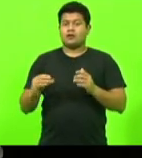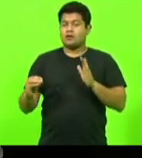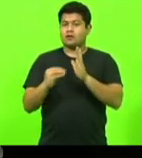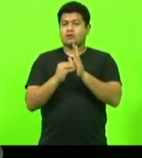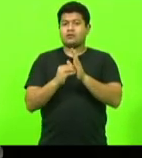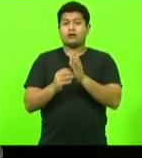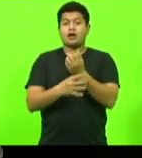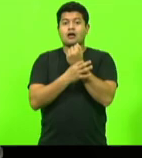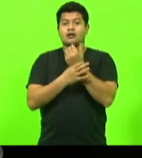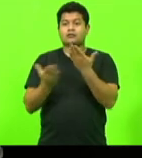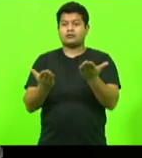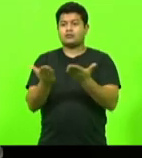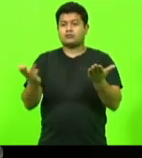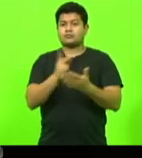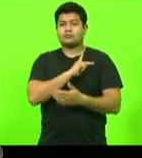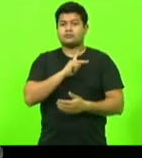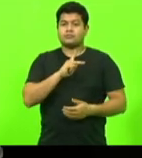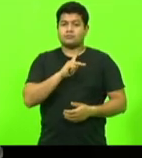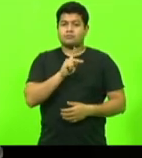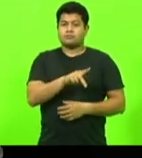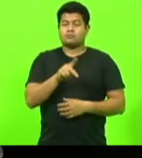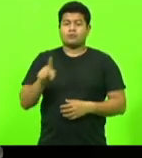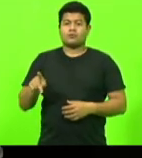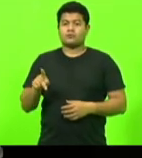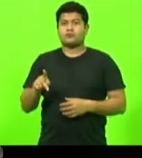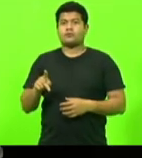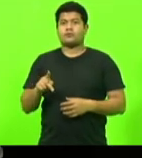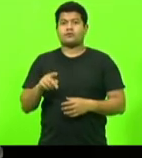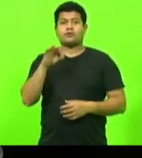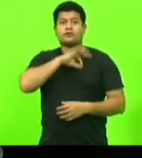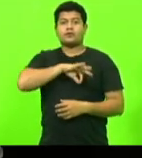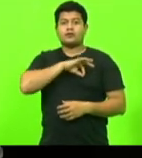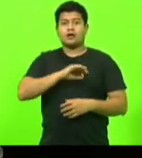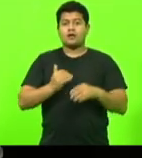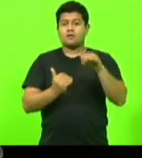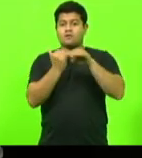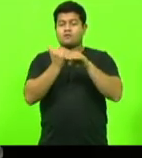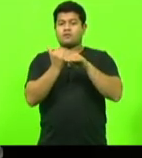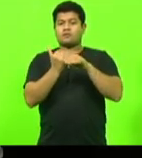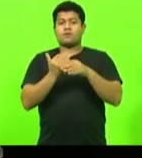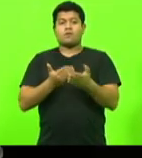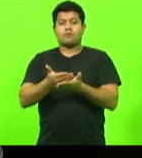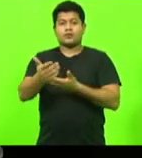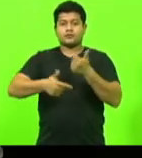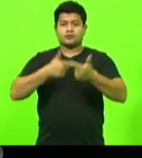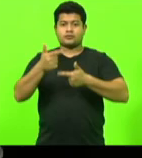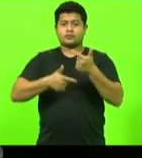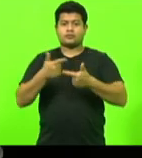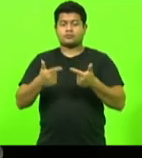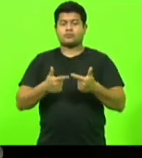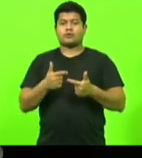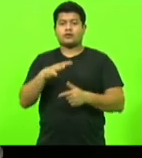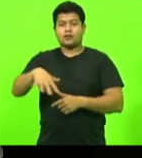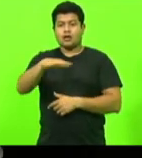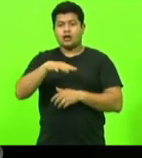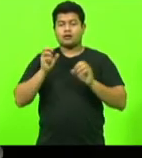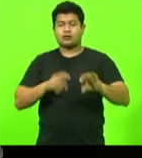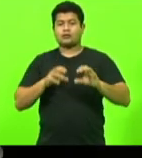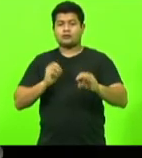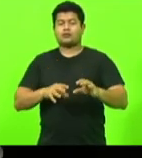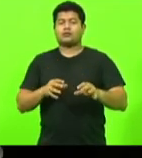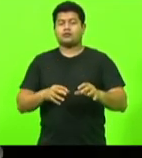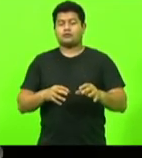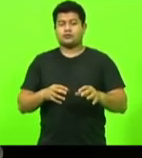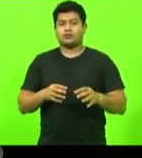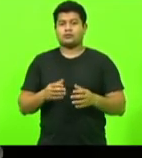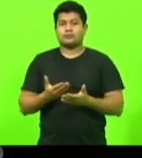profissionais o recebimento de valores idênticos nos níveis iniciais da carreira, em situação diversa do previsto da